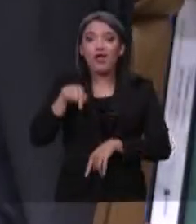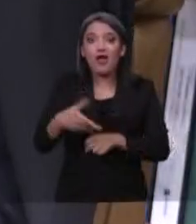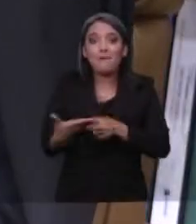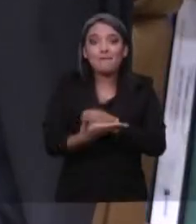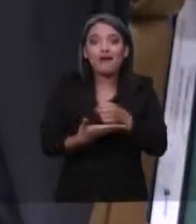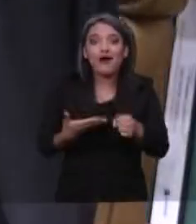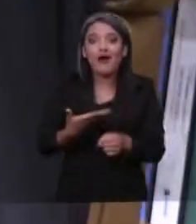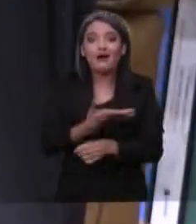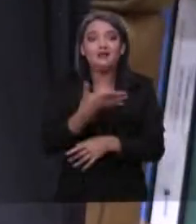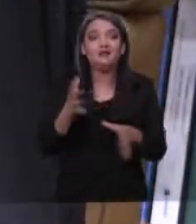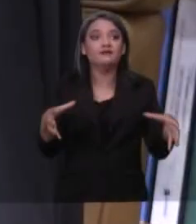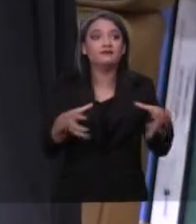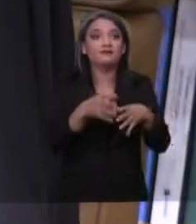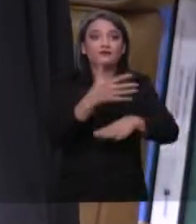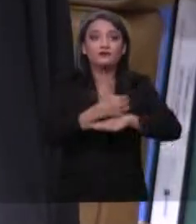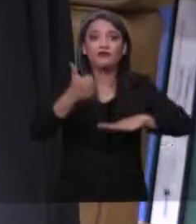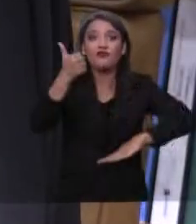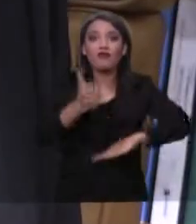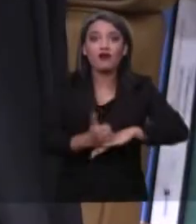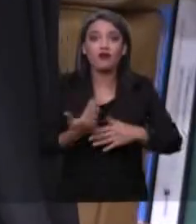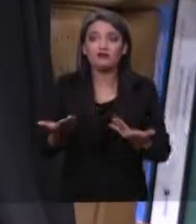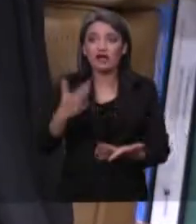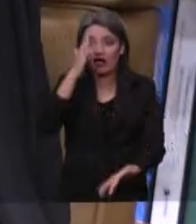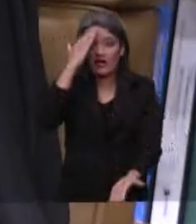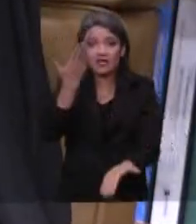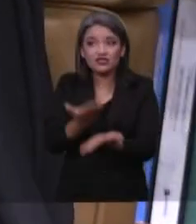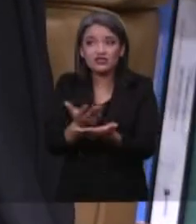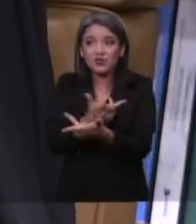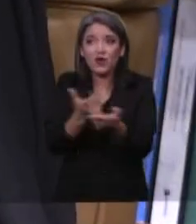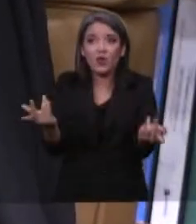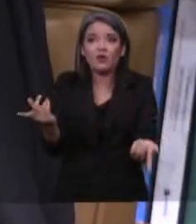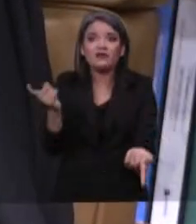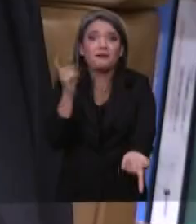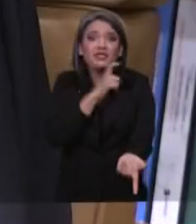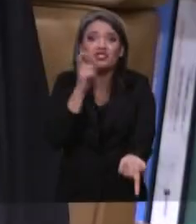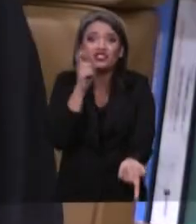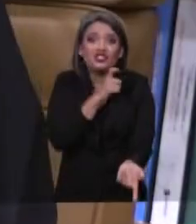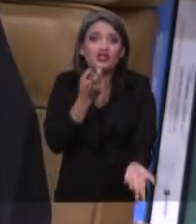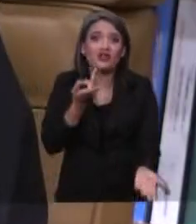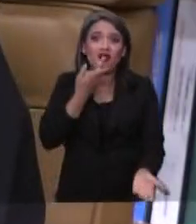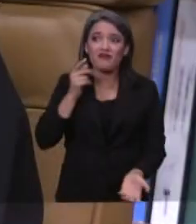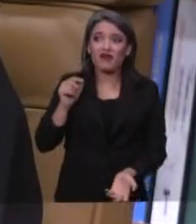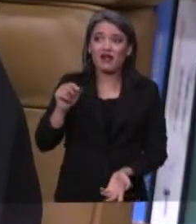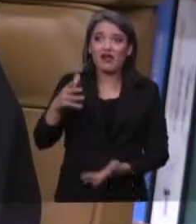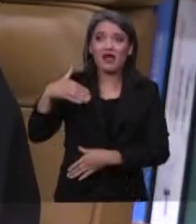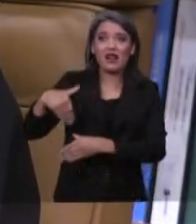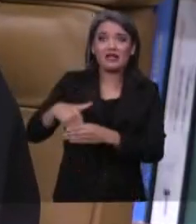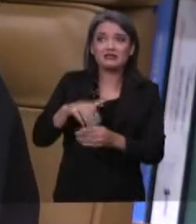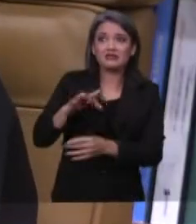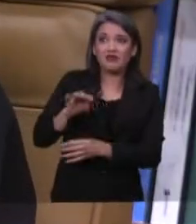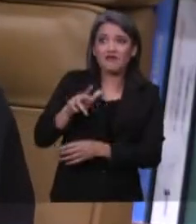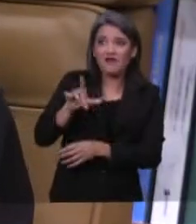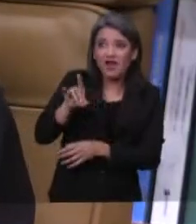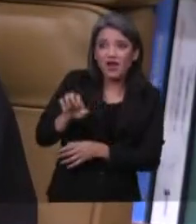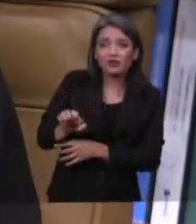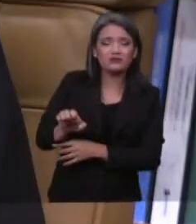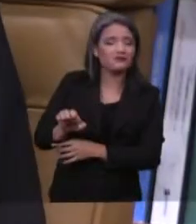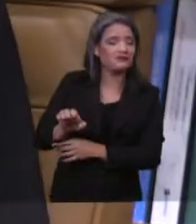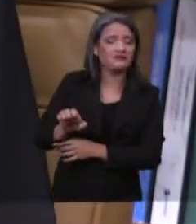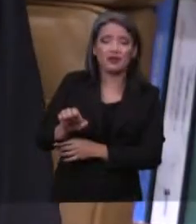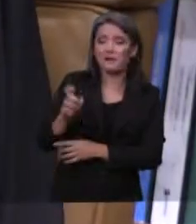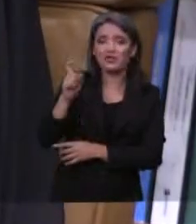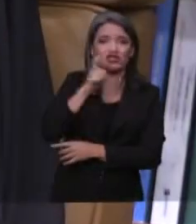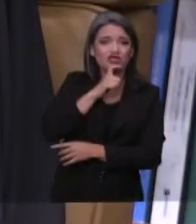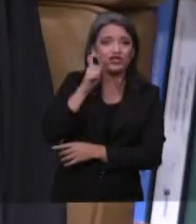golpismo, a crença falsa, mentirosa, de que houve uma fraude que jamais existiu.